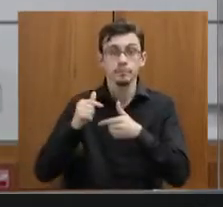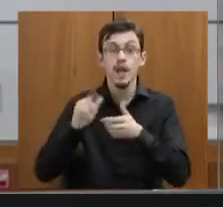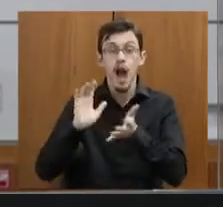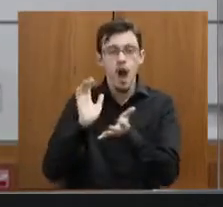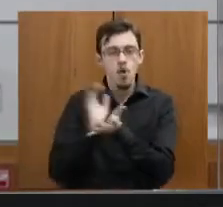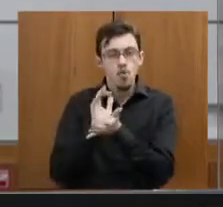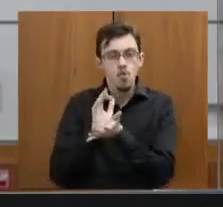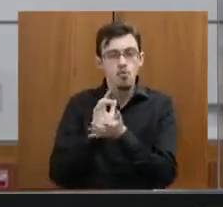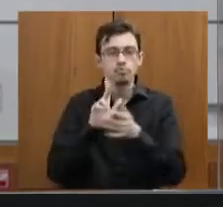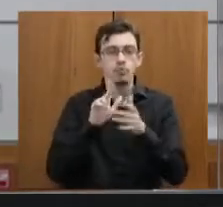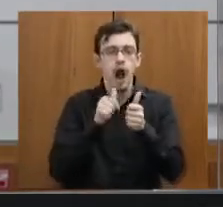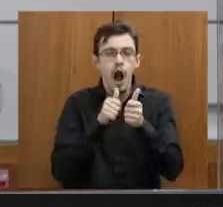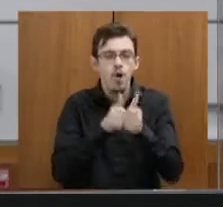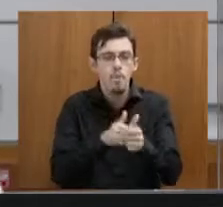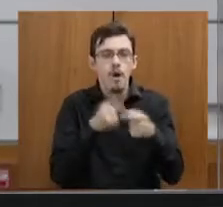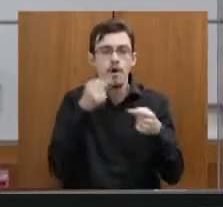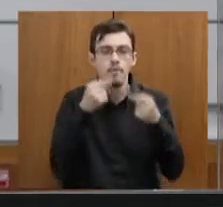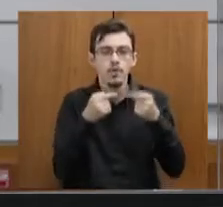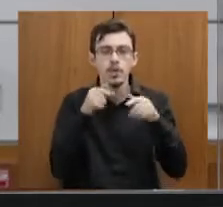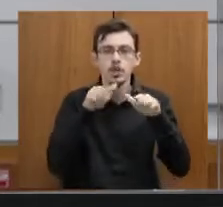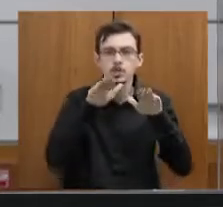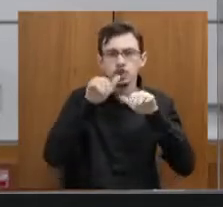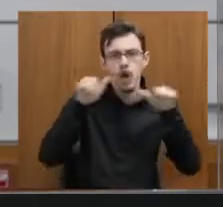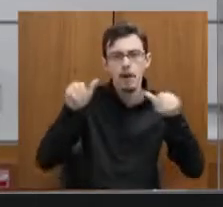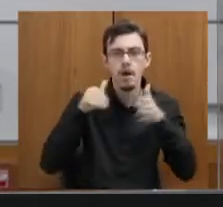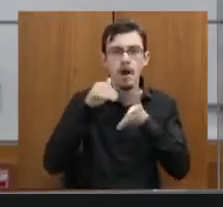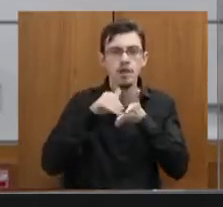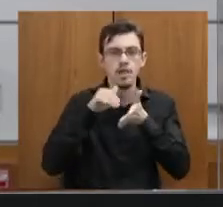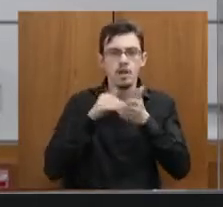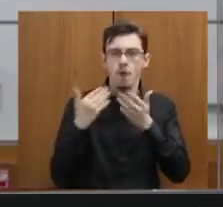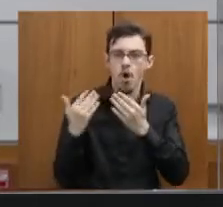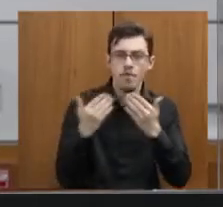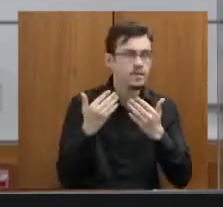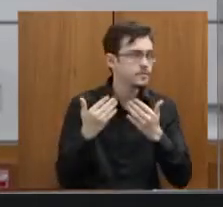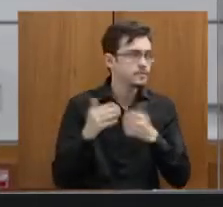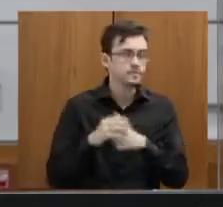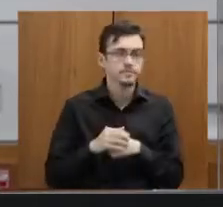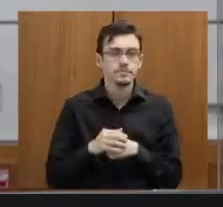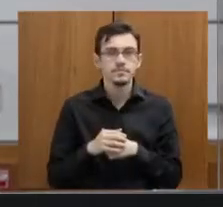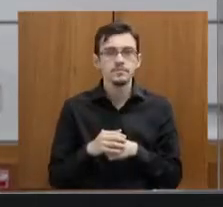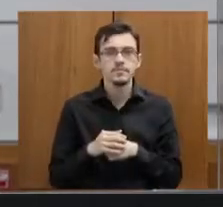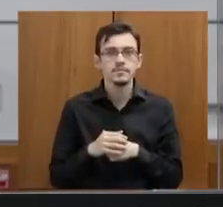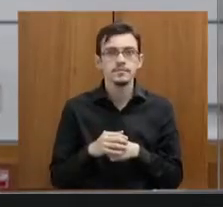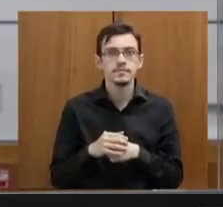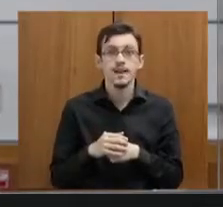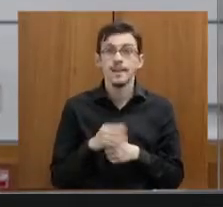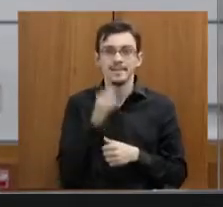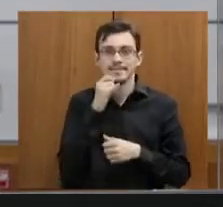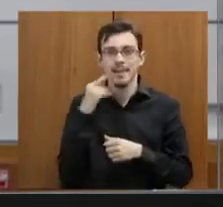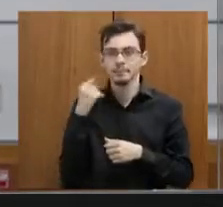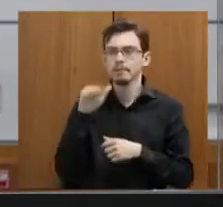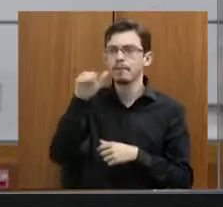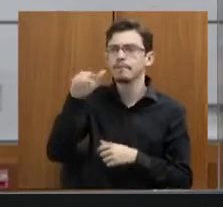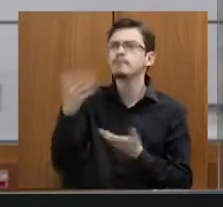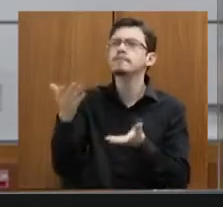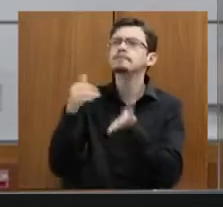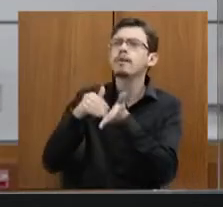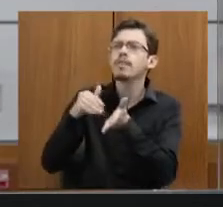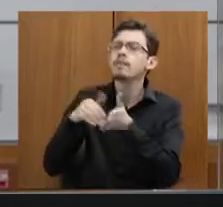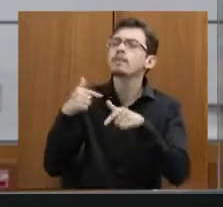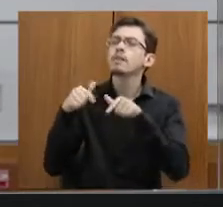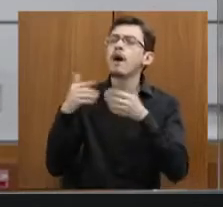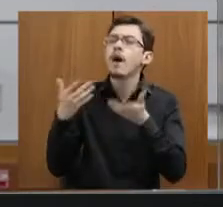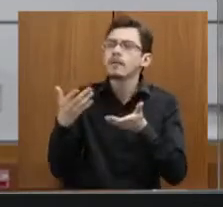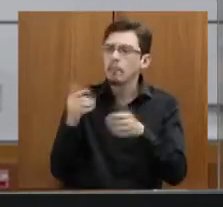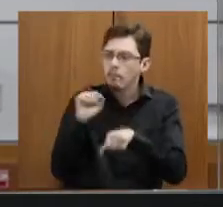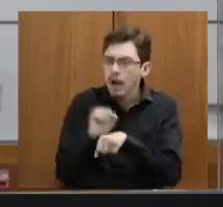monitorando tá vendo as secretarias para conversa e aí anda olha anda Luanda né está como